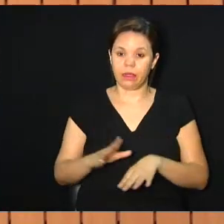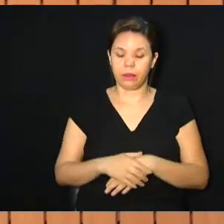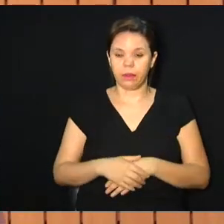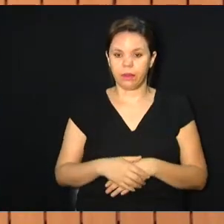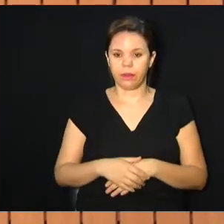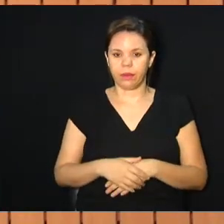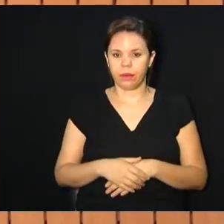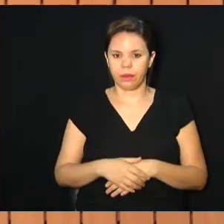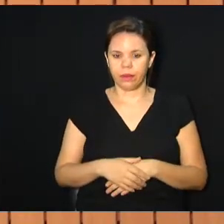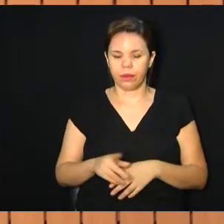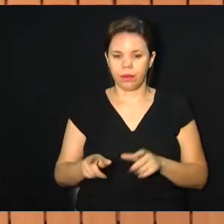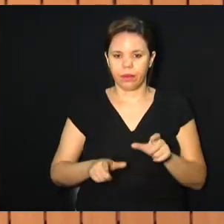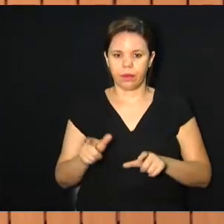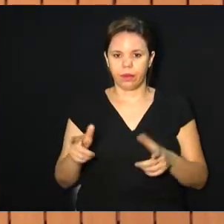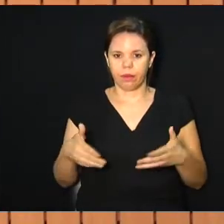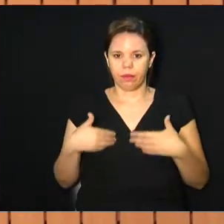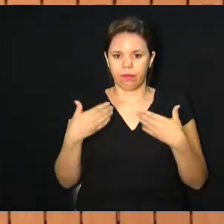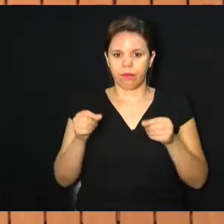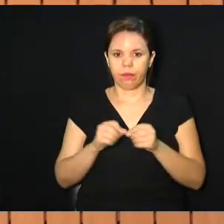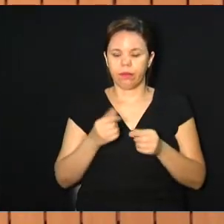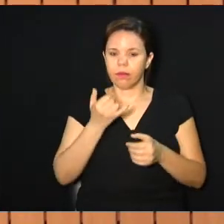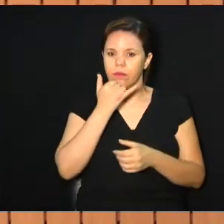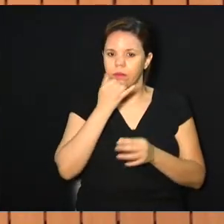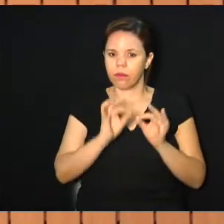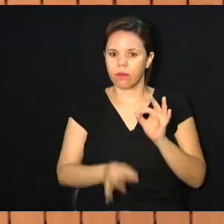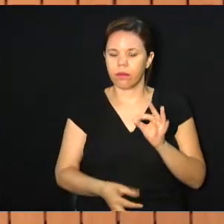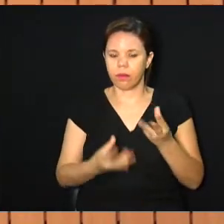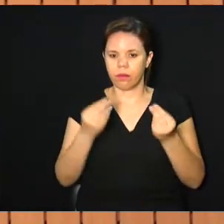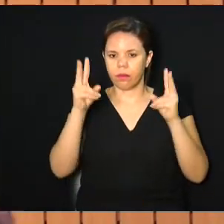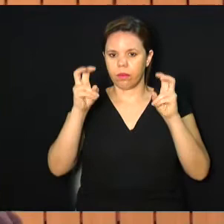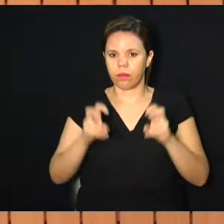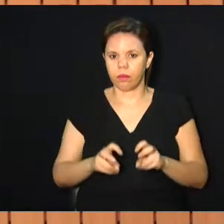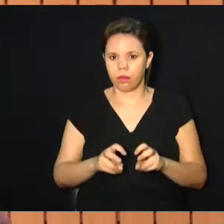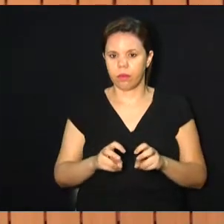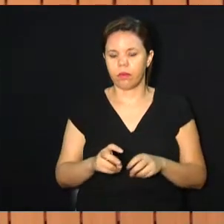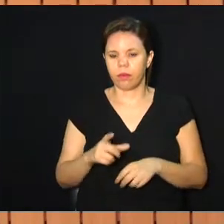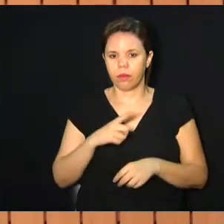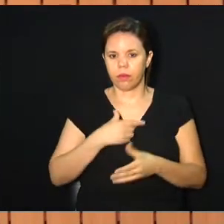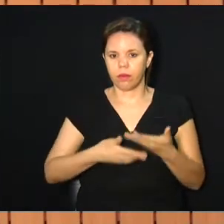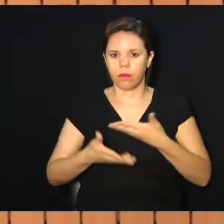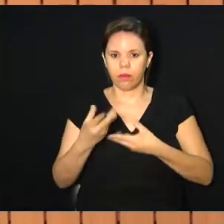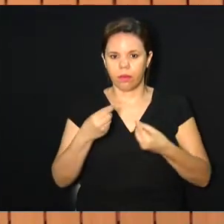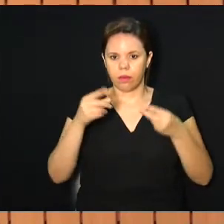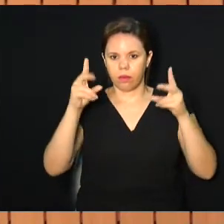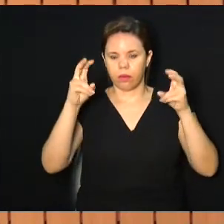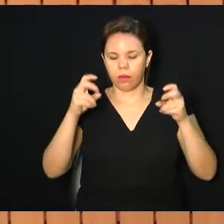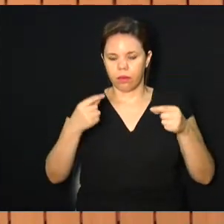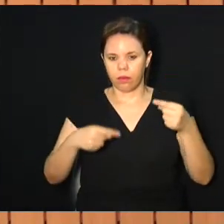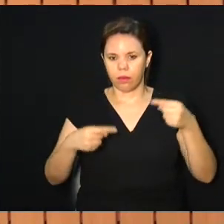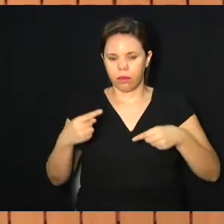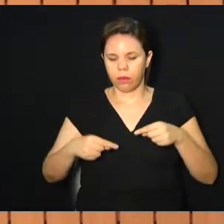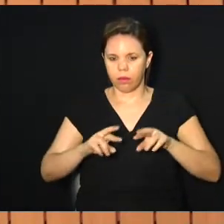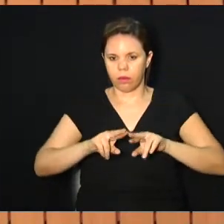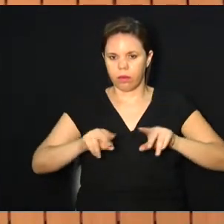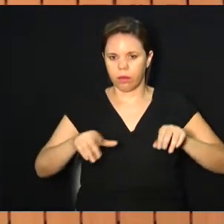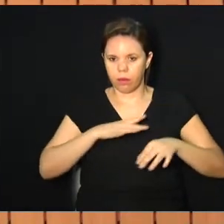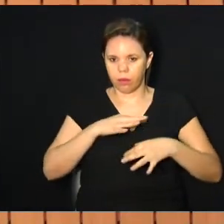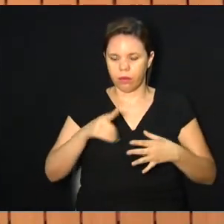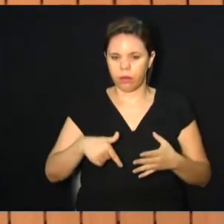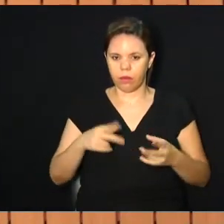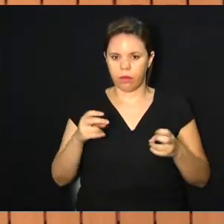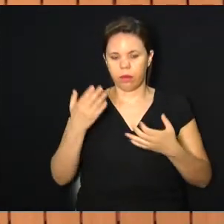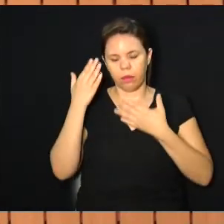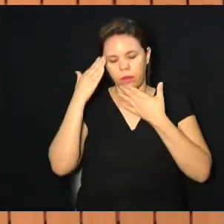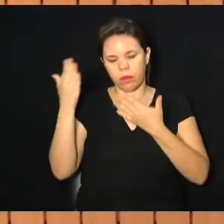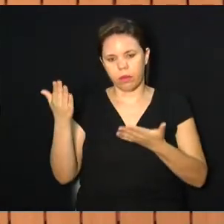os ânimos dos usuários. Desculpa prolongar, que é bastante tema, e a gente tem se envolvido com bastante discussões em várias cidades nesse assunto, e